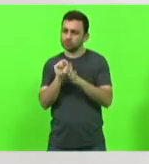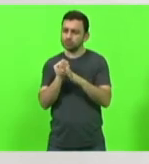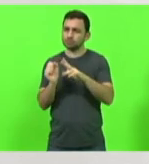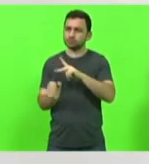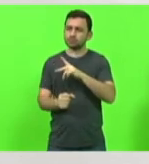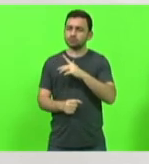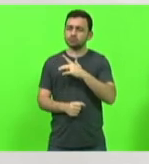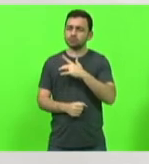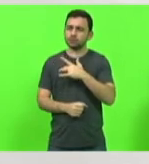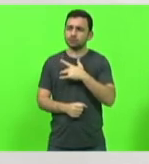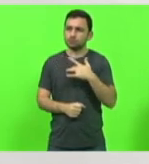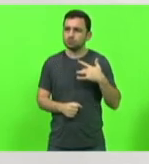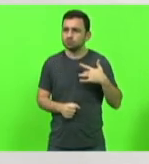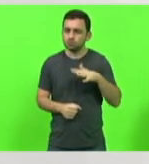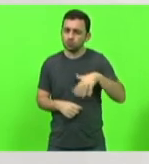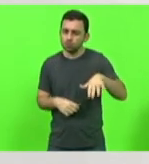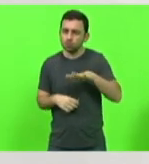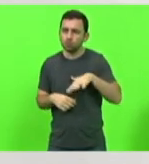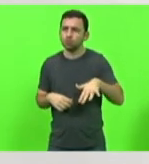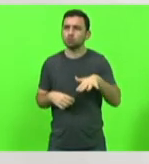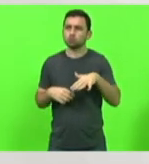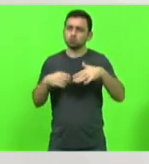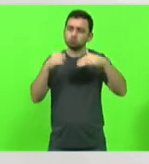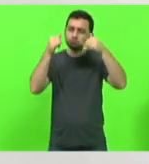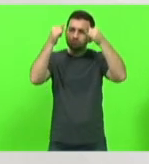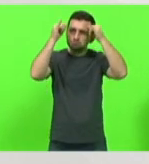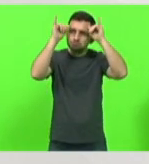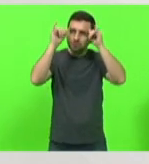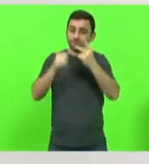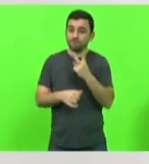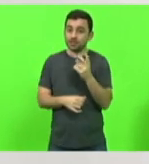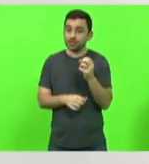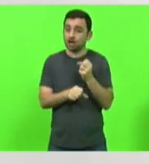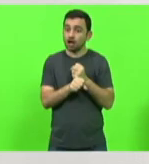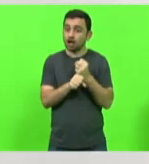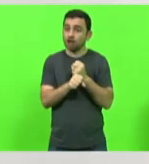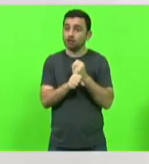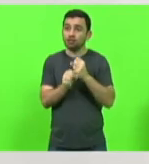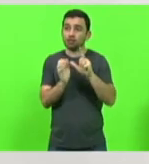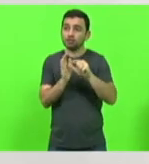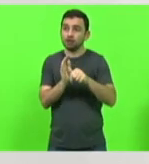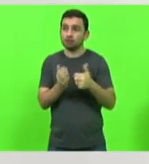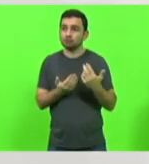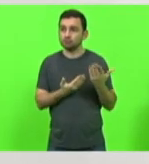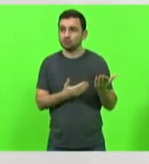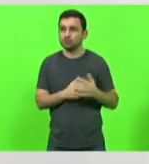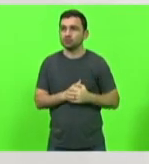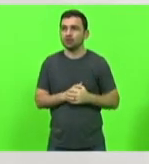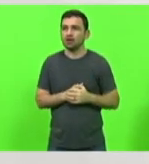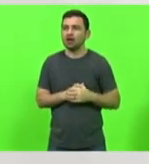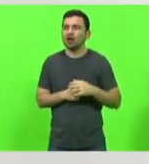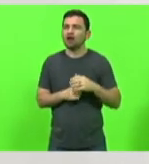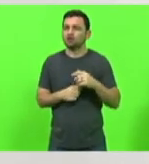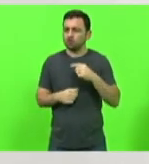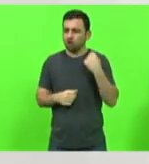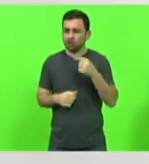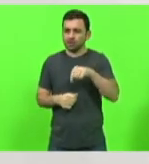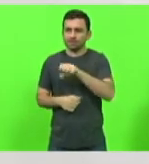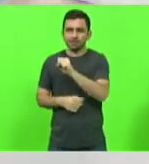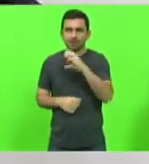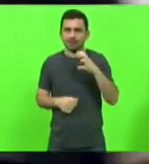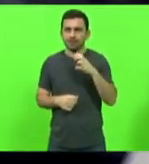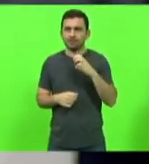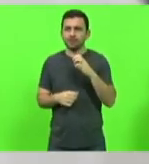gado, está 20 anos atrasado em relação à Santa Catarina, Santa Catarina está à frente do Rio Grande do Sul em 20